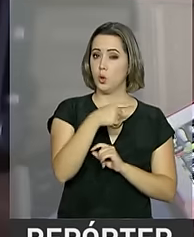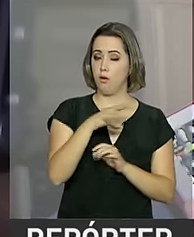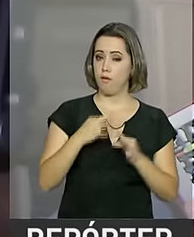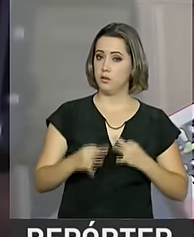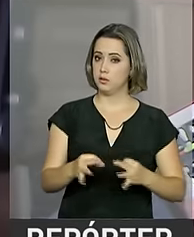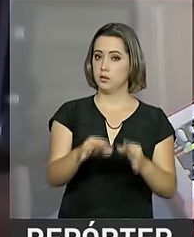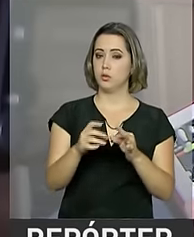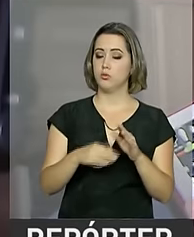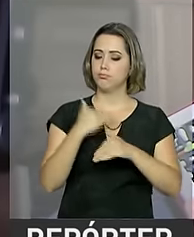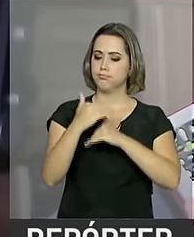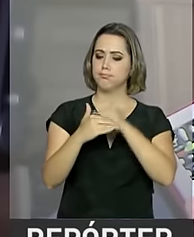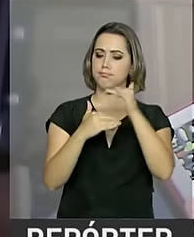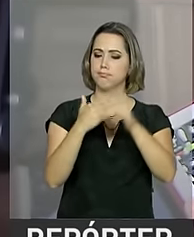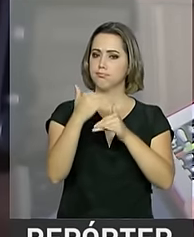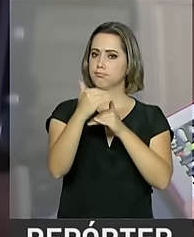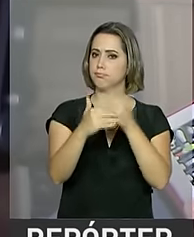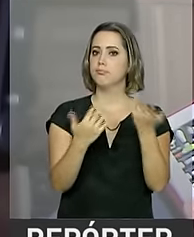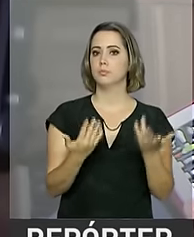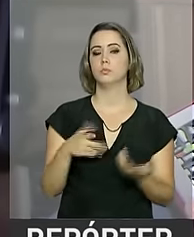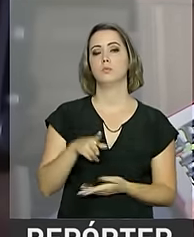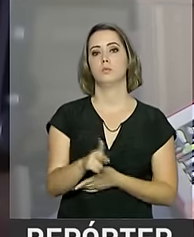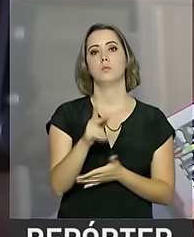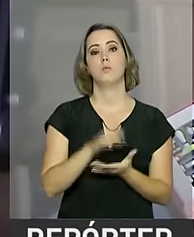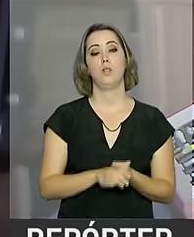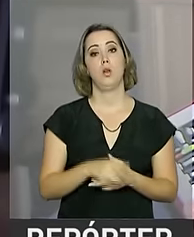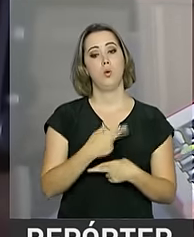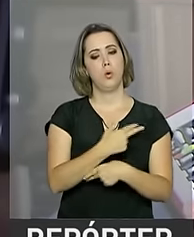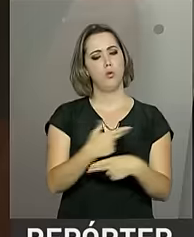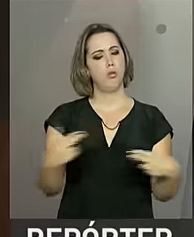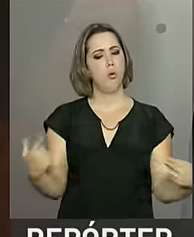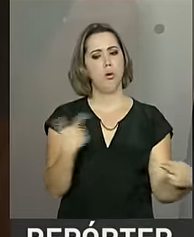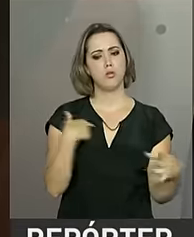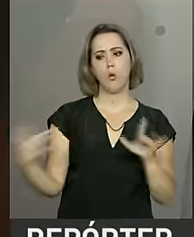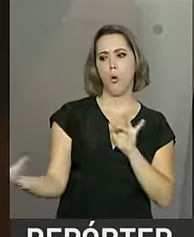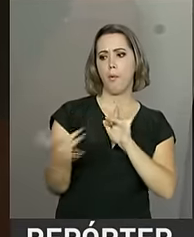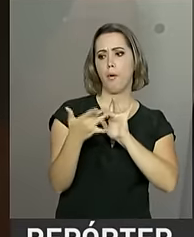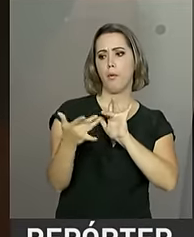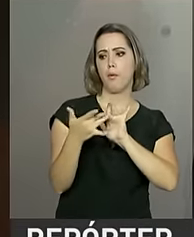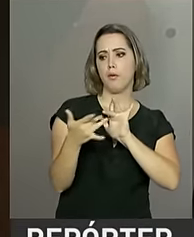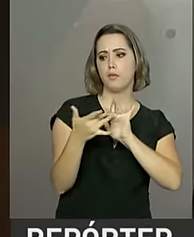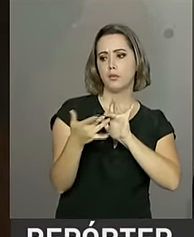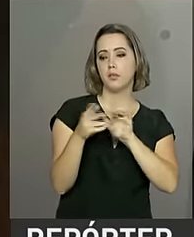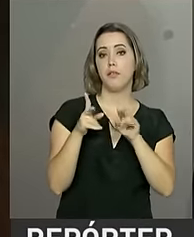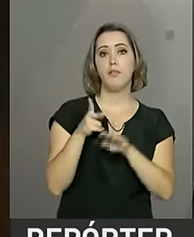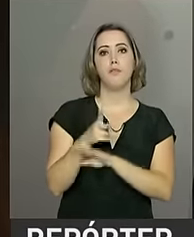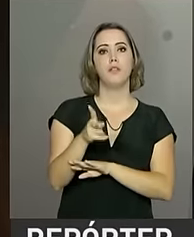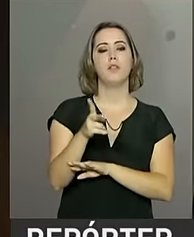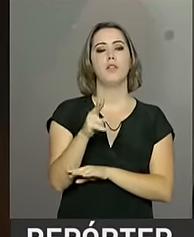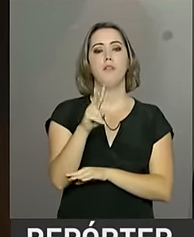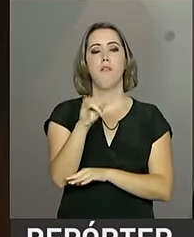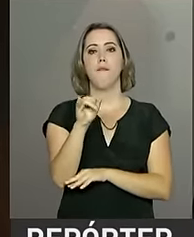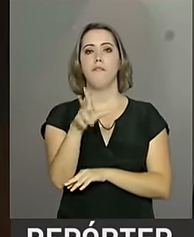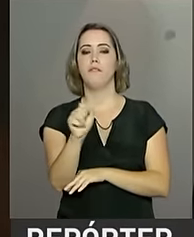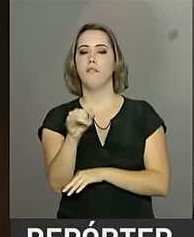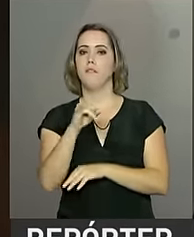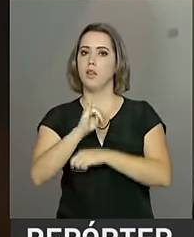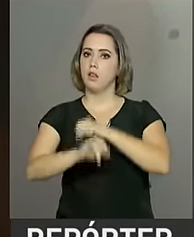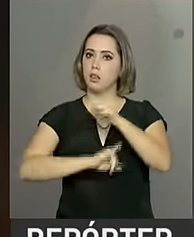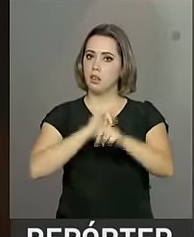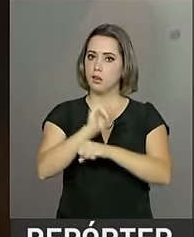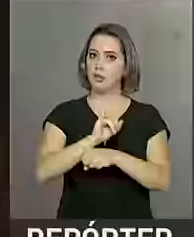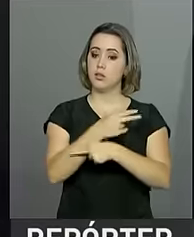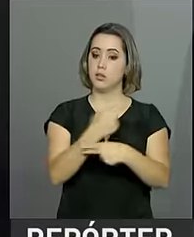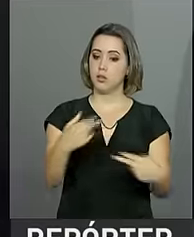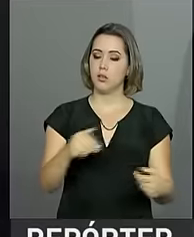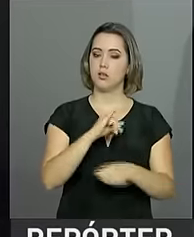ano a rede de objetos que se comunicam e interagem de forma autônoma via internet recebe o nome de internet das